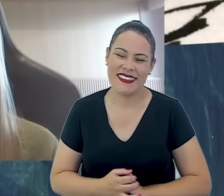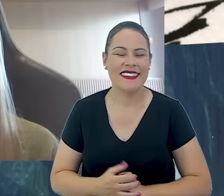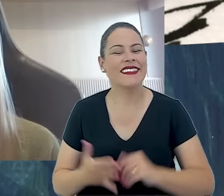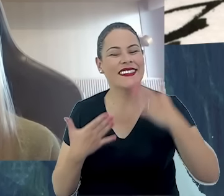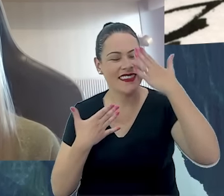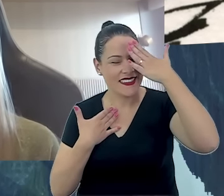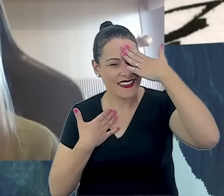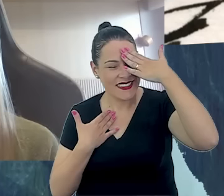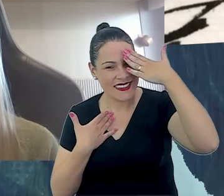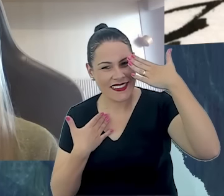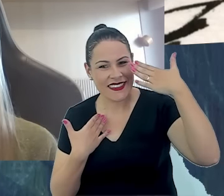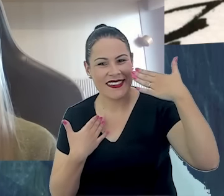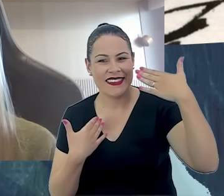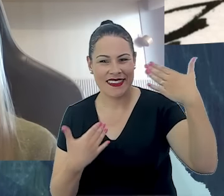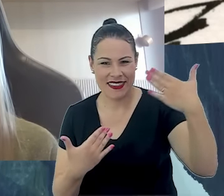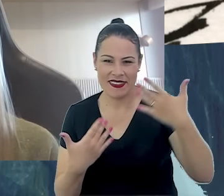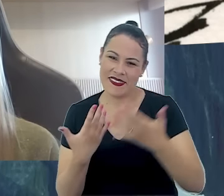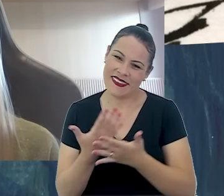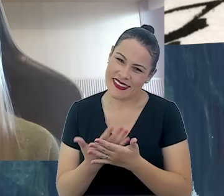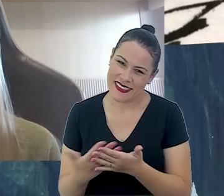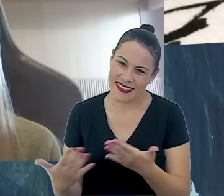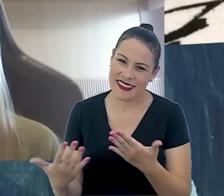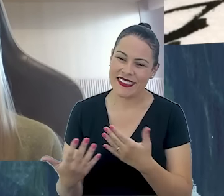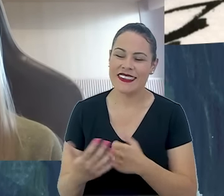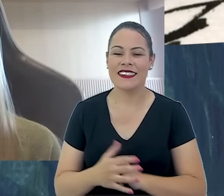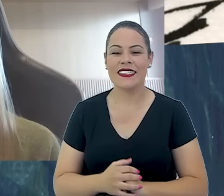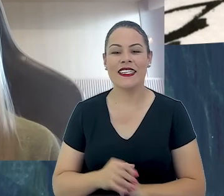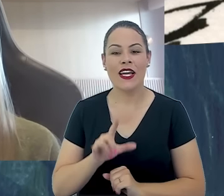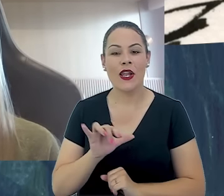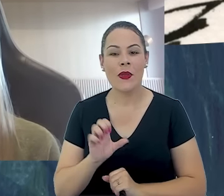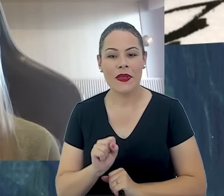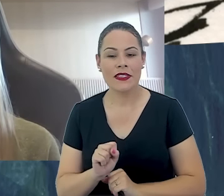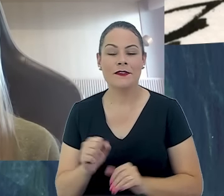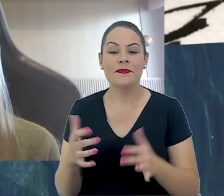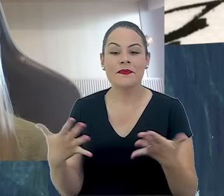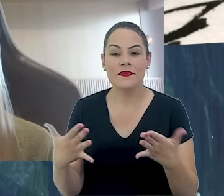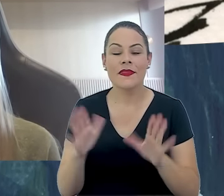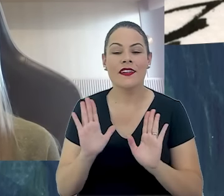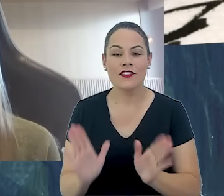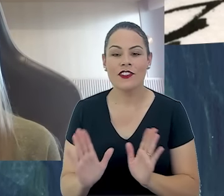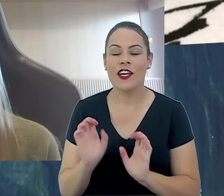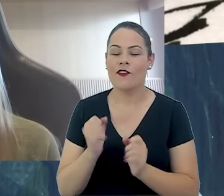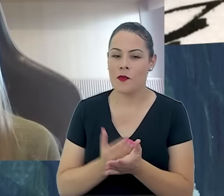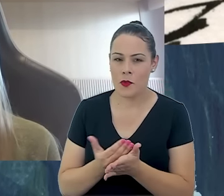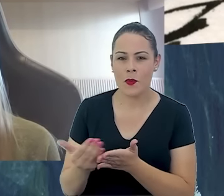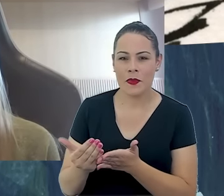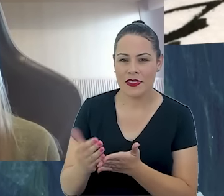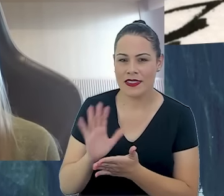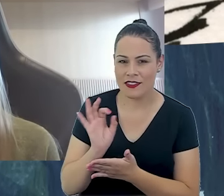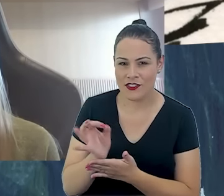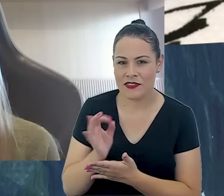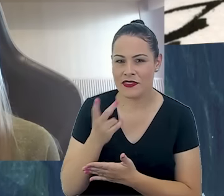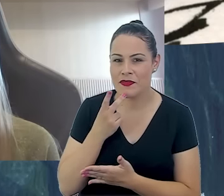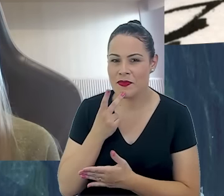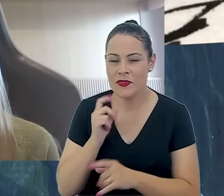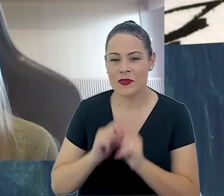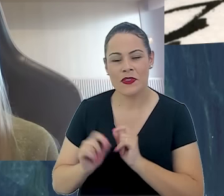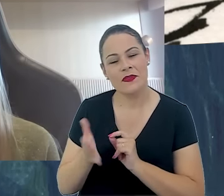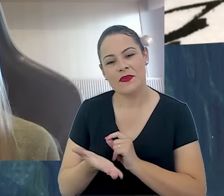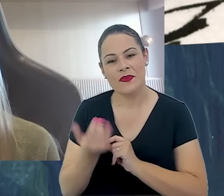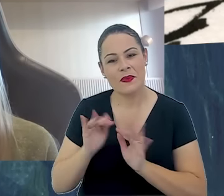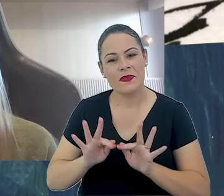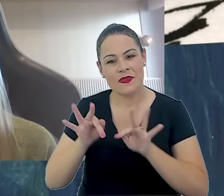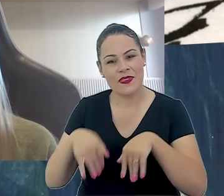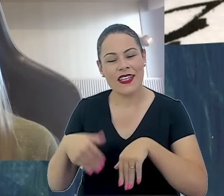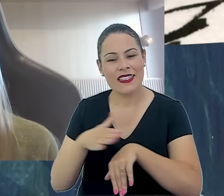bom, muito obrigado pela gentileza, Luiz. Bom, então, assim, já começando aqui,